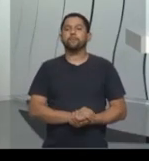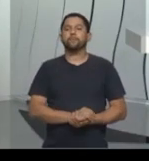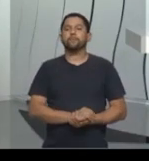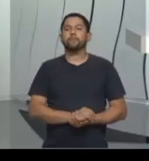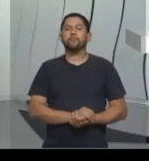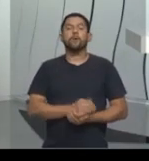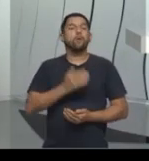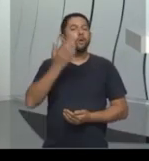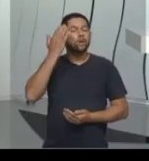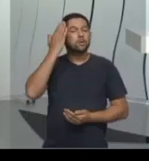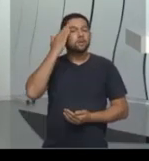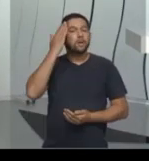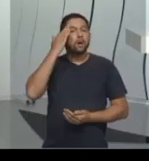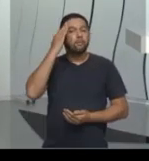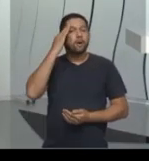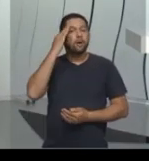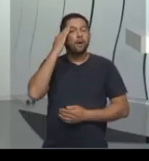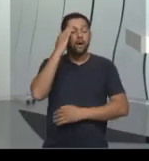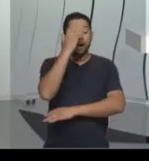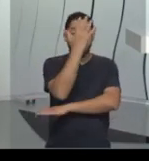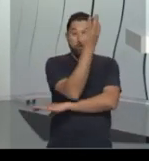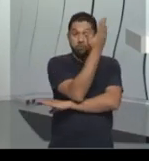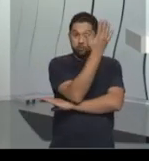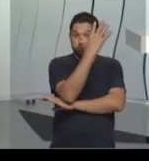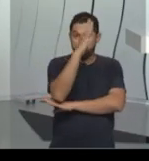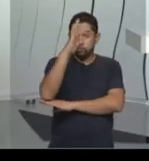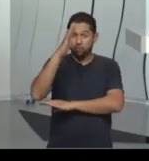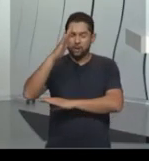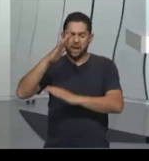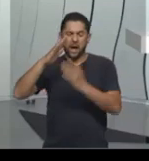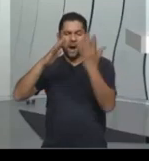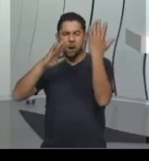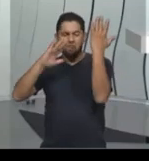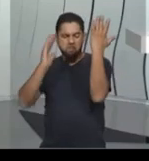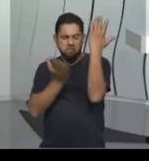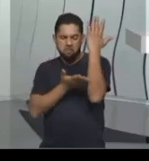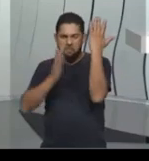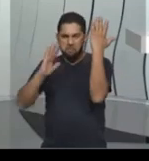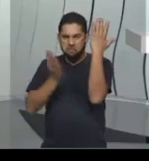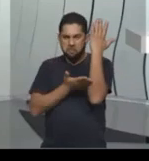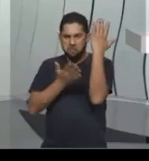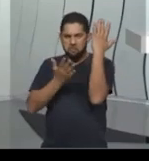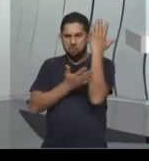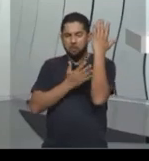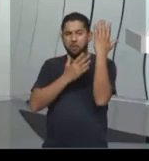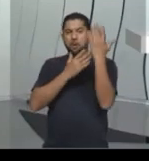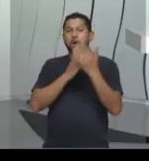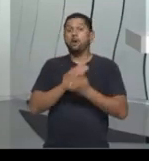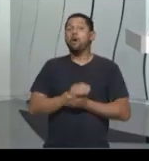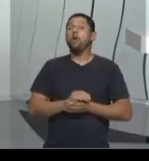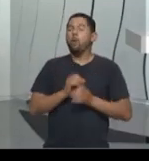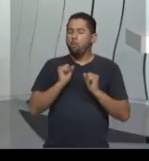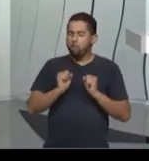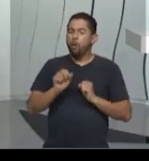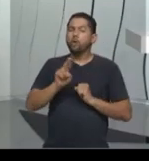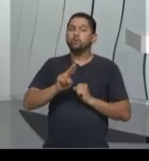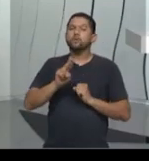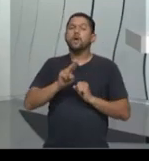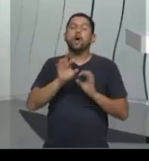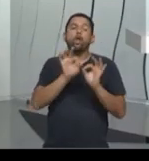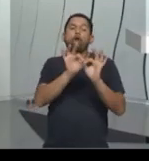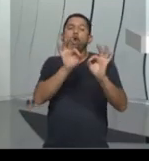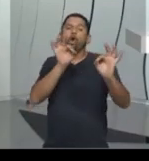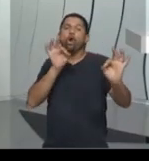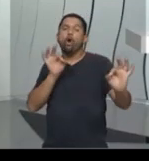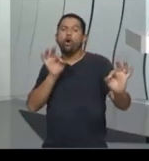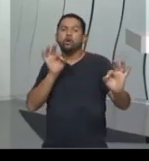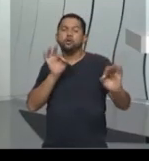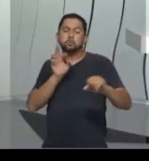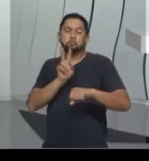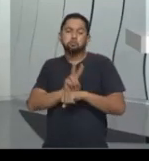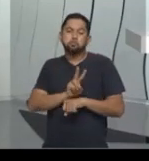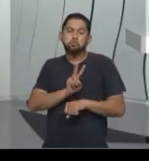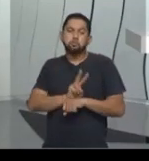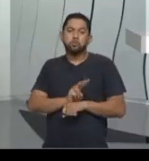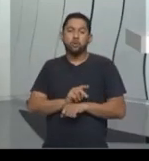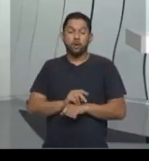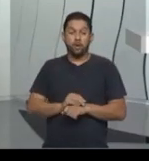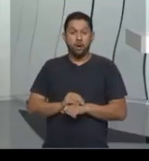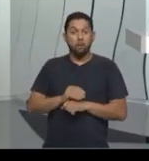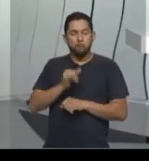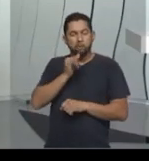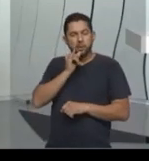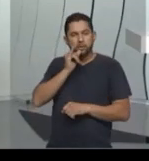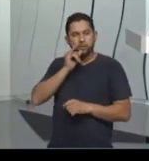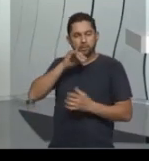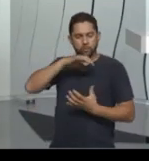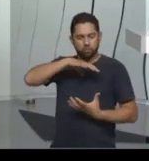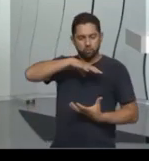do desmatamento de uma determinada área. Eu posso utilizar o sensoriamento remoto para isso. Então, eu vou fazer algumas fotografias,